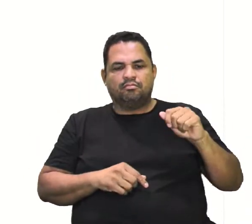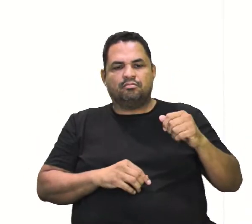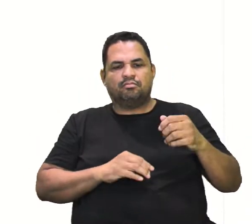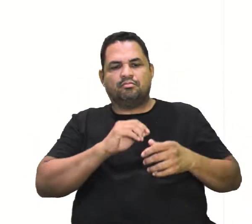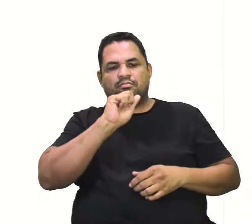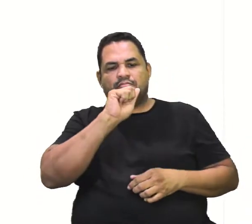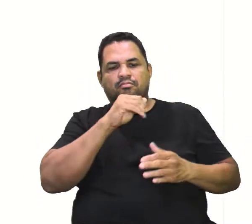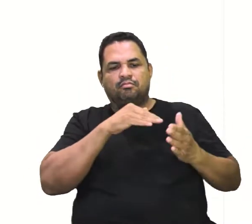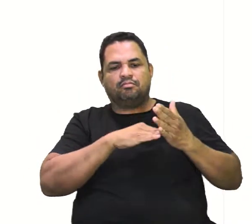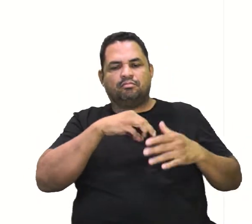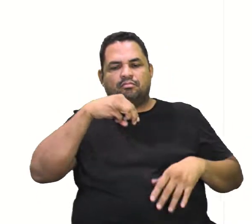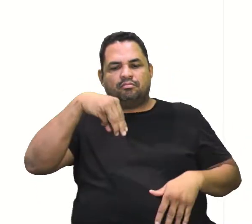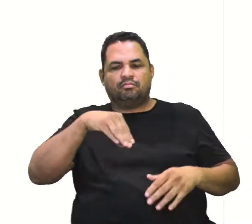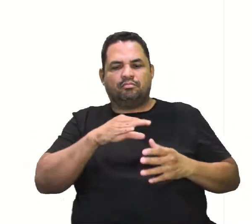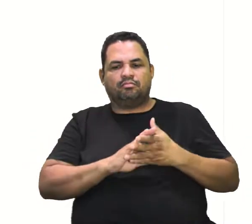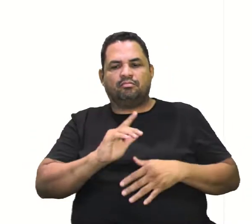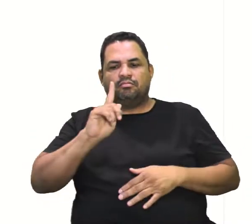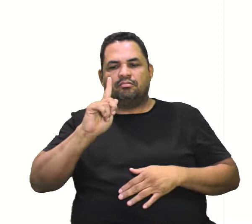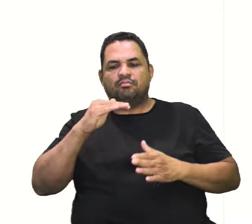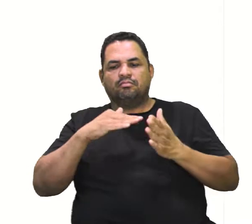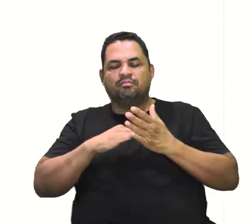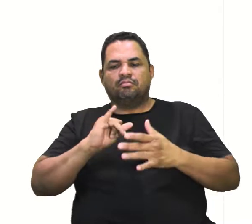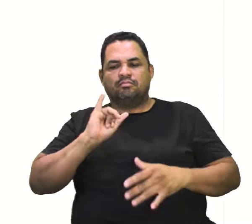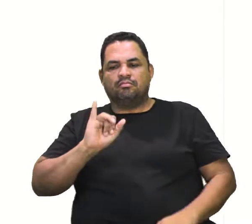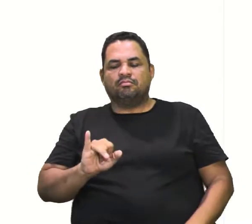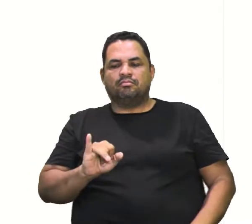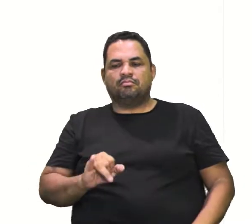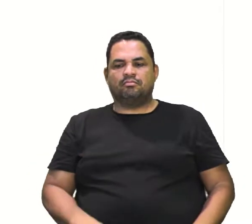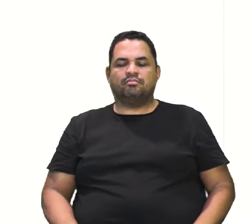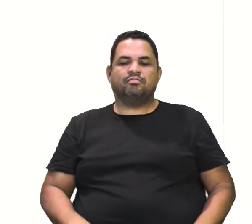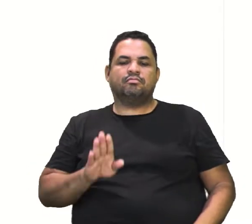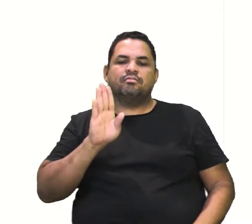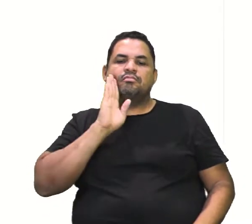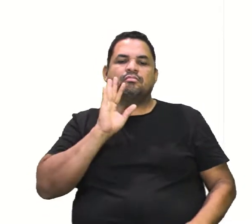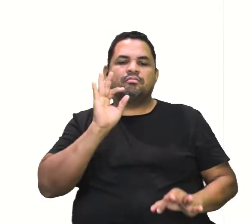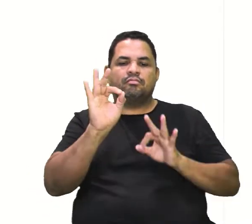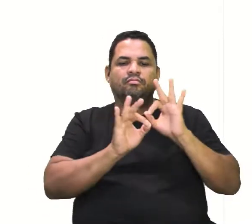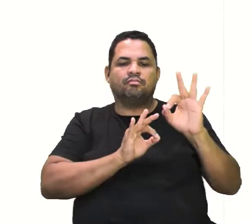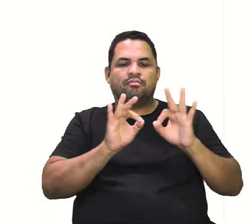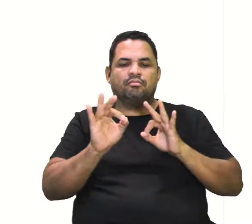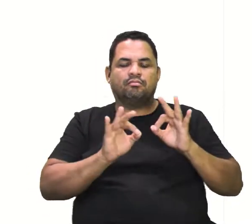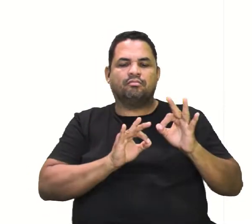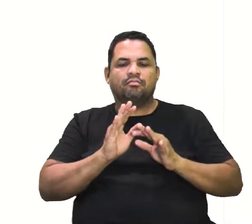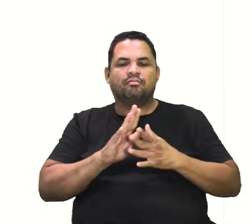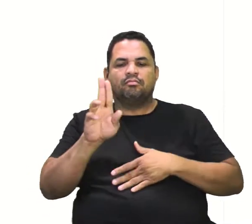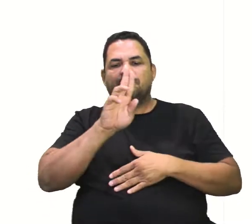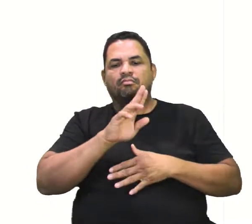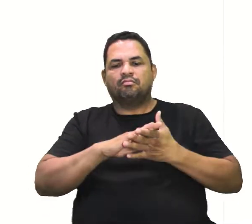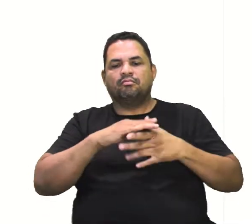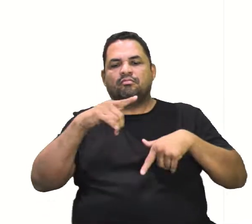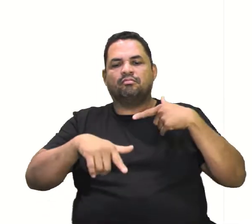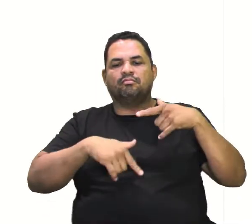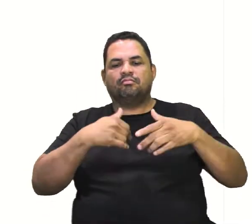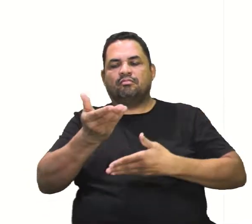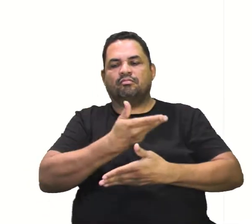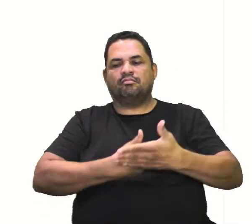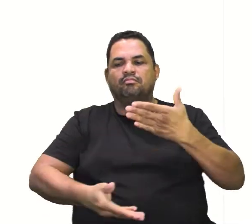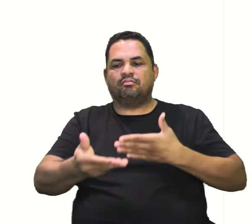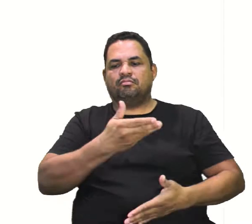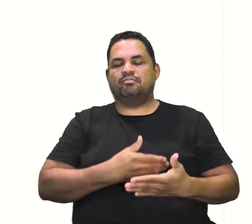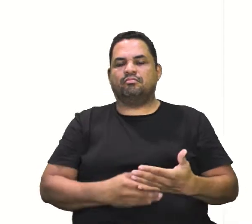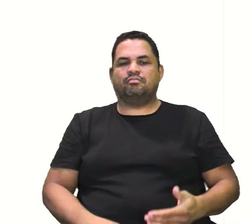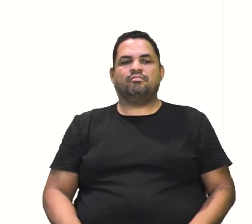A até o M e do G até o I. É bem legal a construção pela nossa atividade interativa, tá